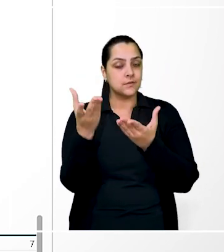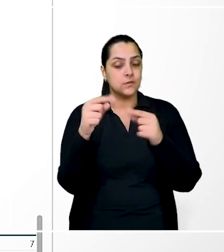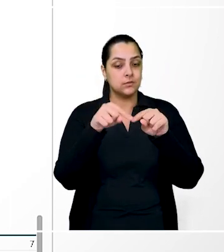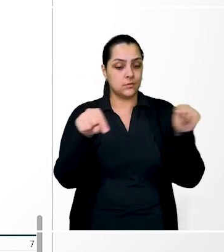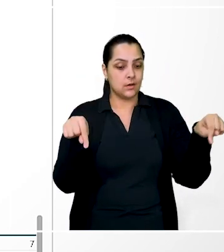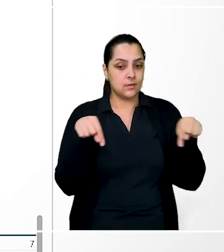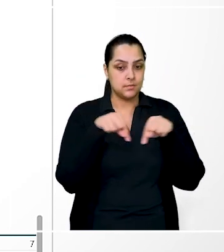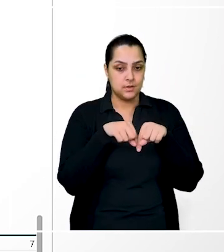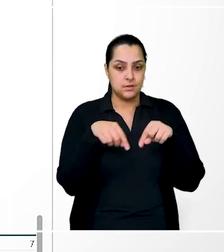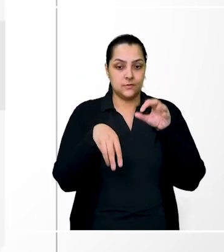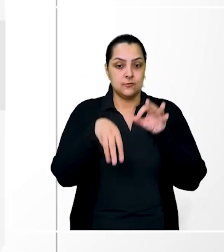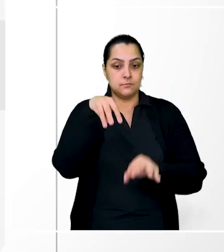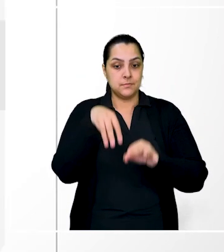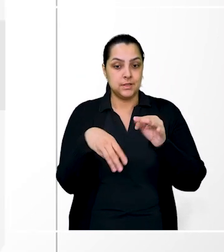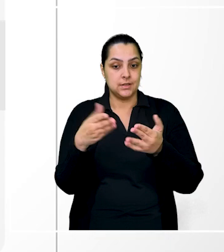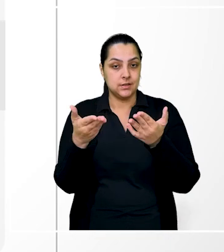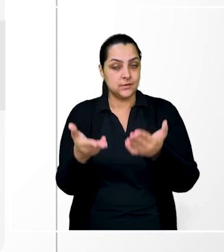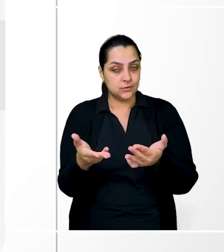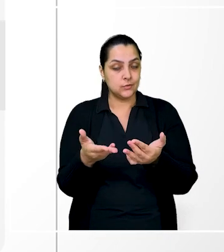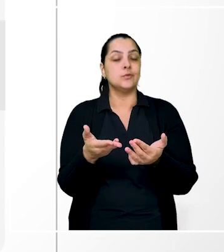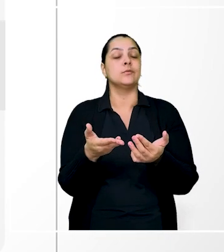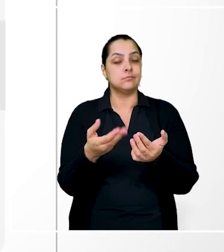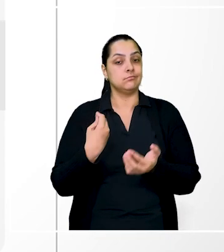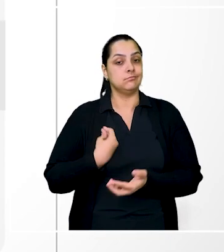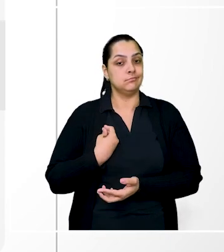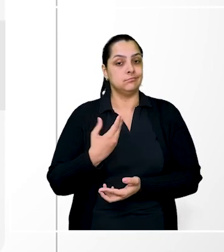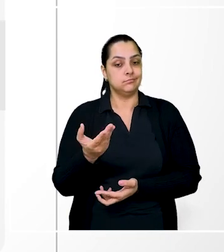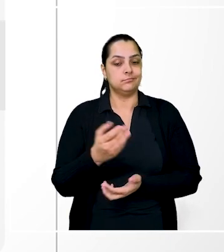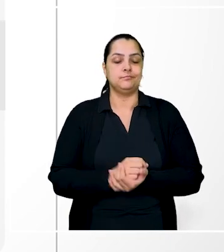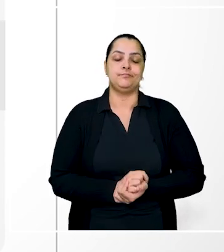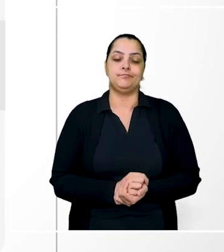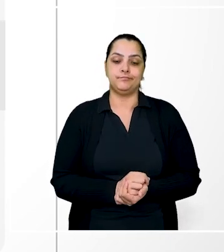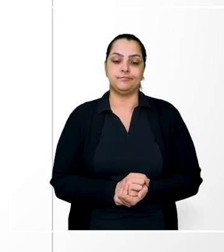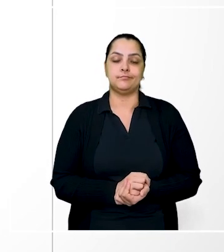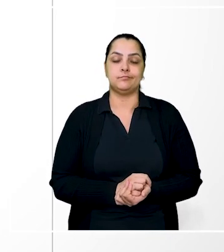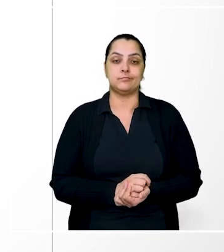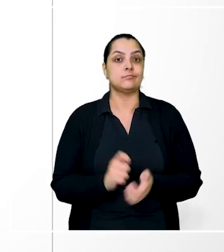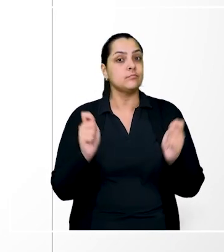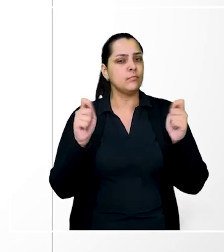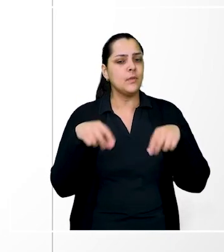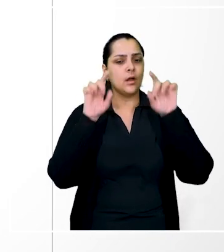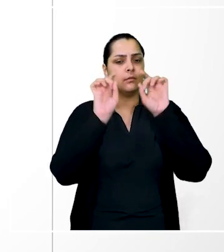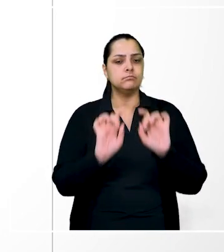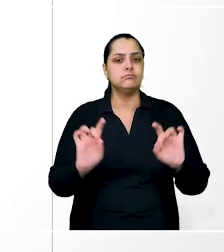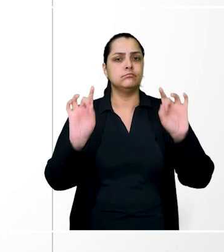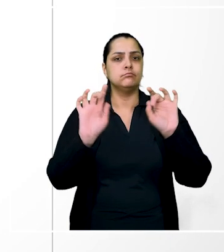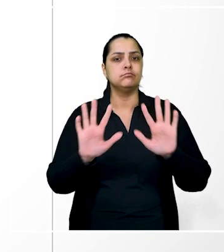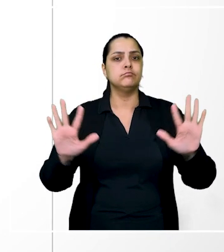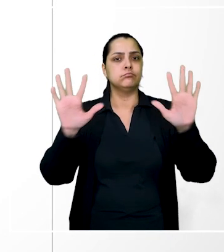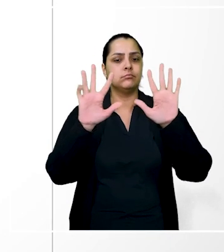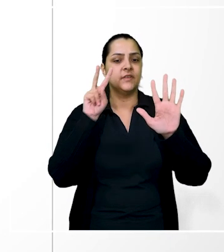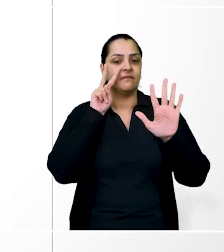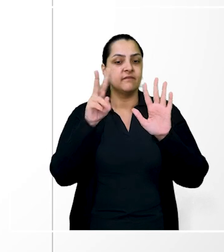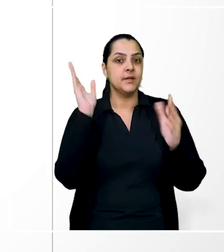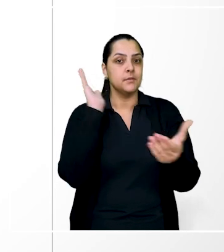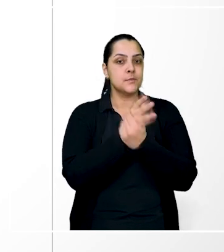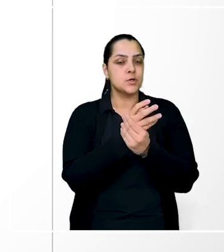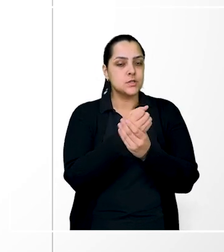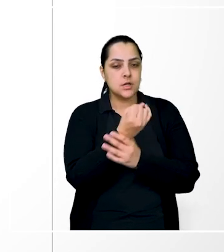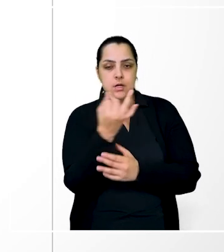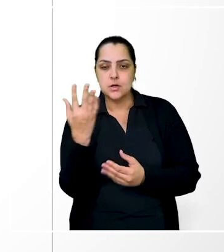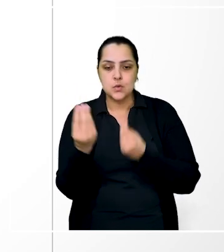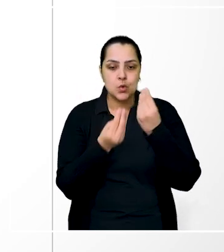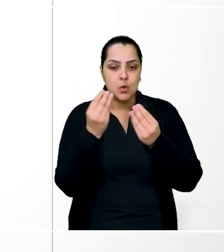geradas pelos gabinetes dos ministros e ministras da Corte. Com isso, é possível visualizar o andamento